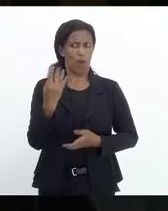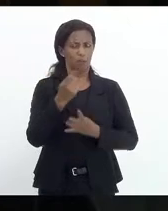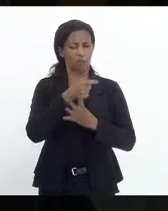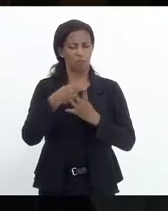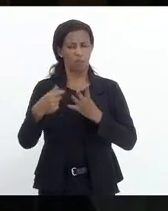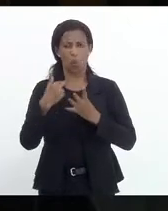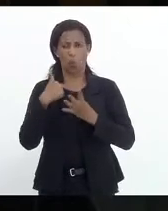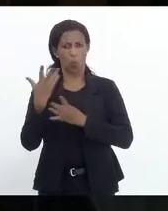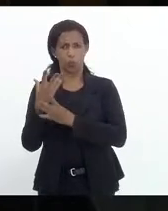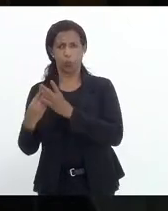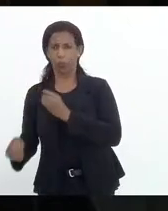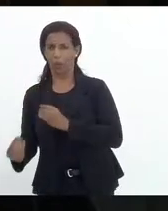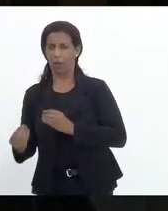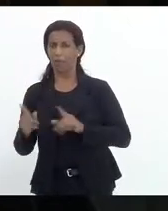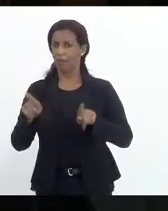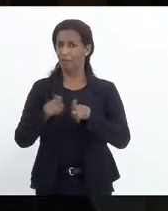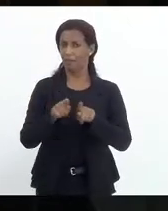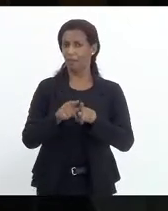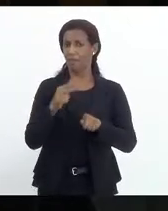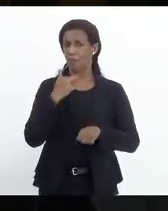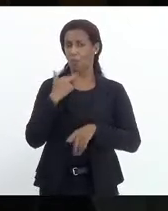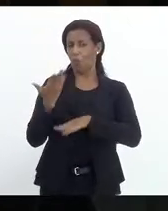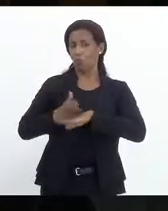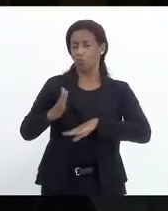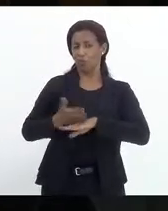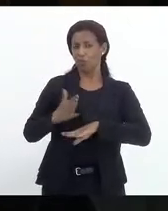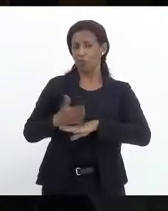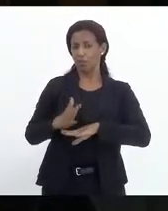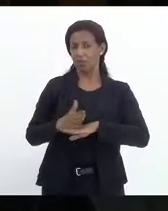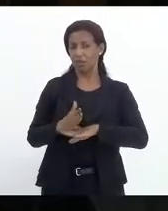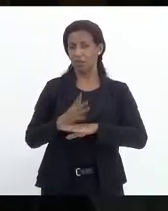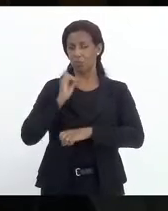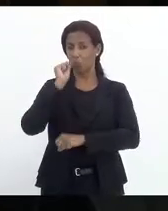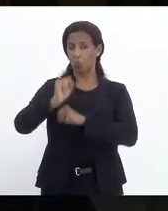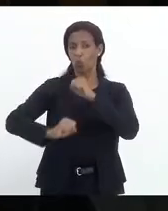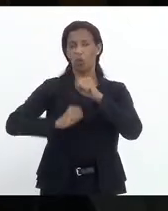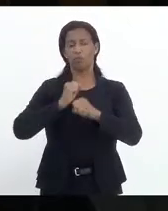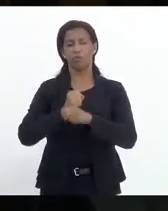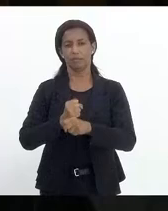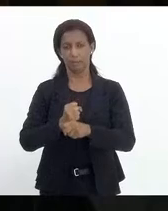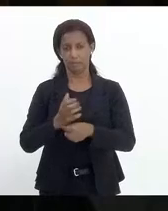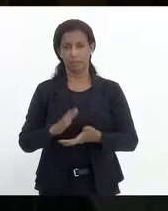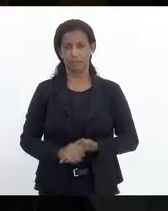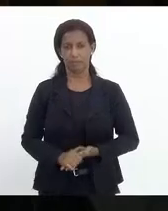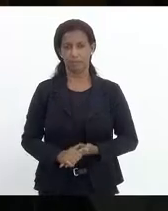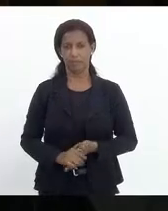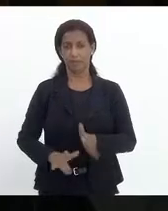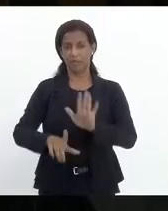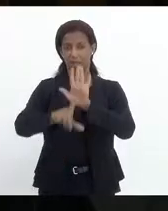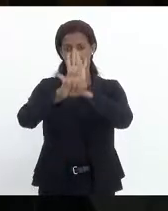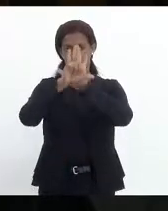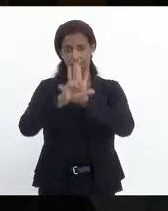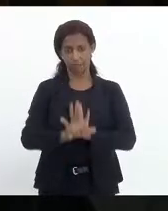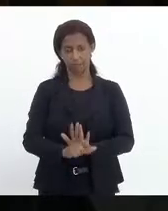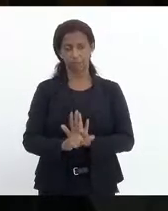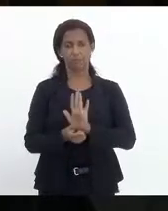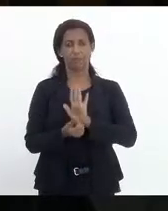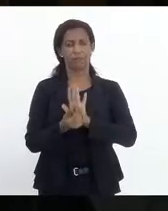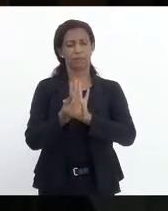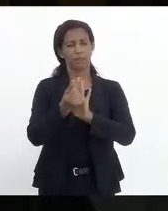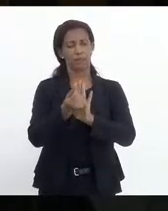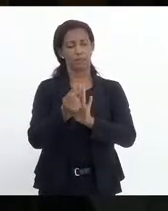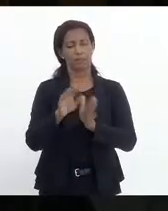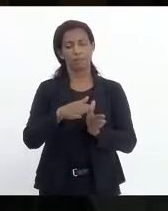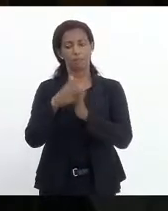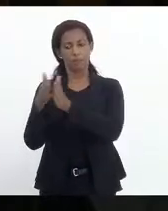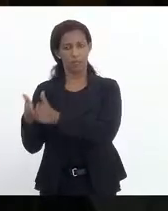meses nem tão-pouco no Exercício do ano que vem e as leis orçamentárias que a